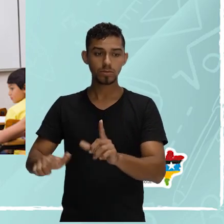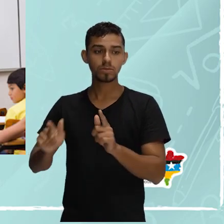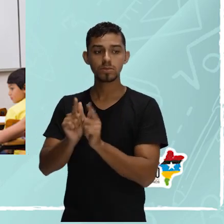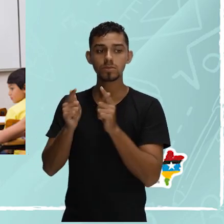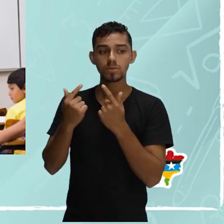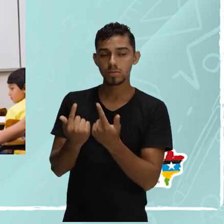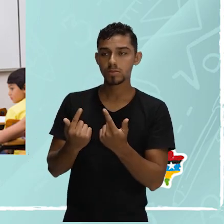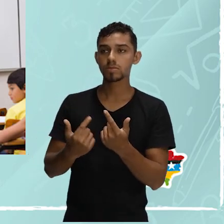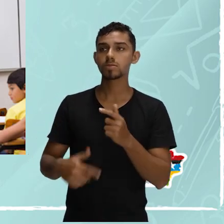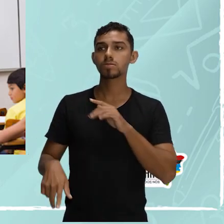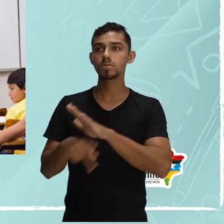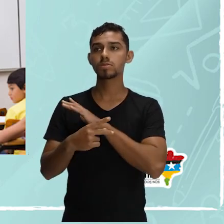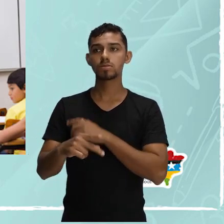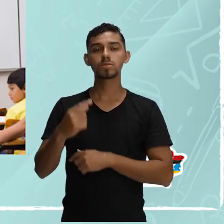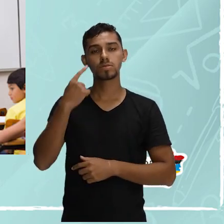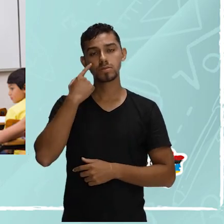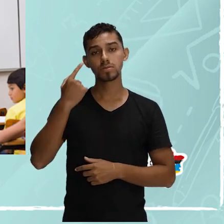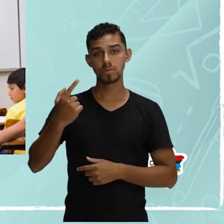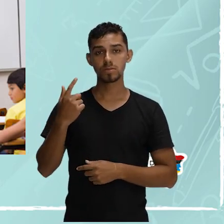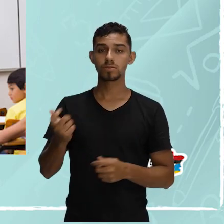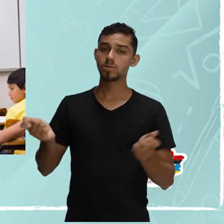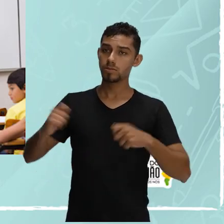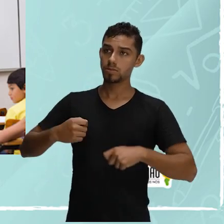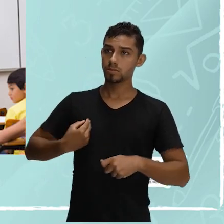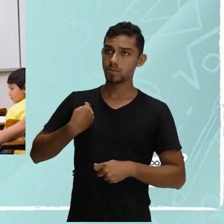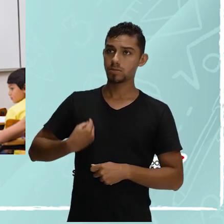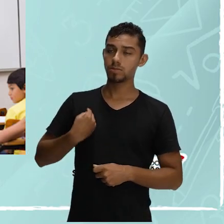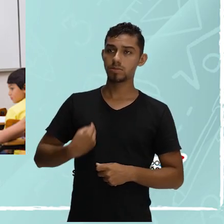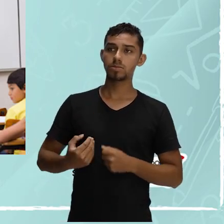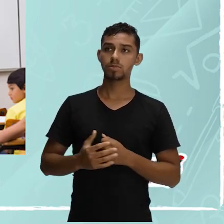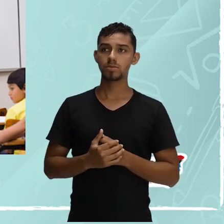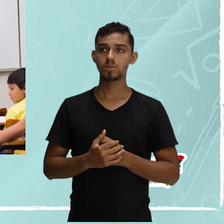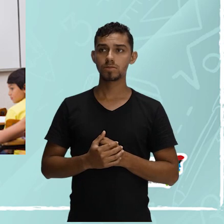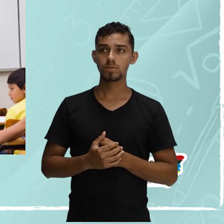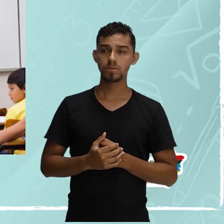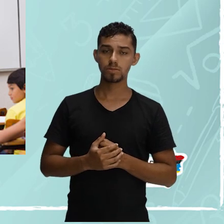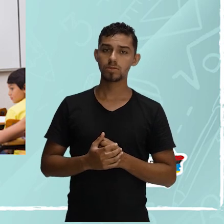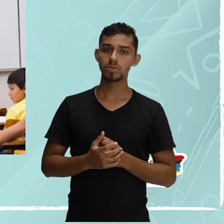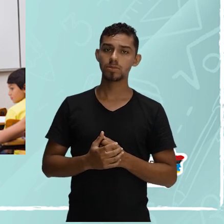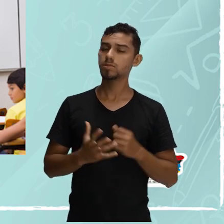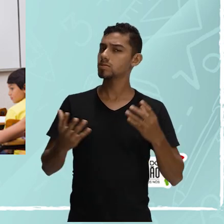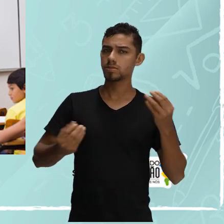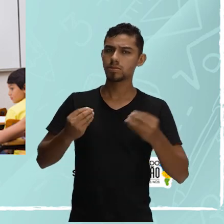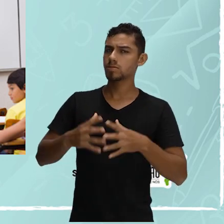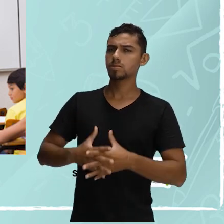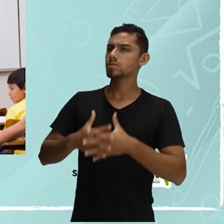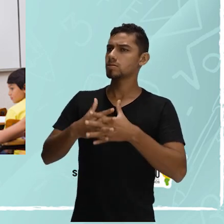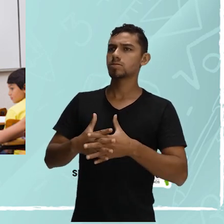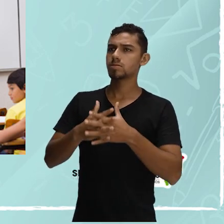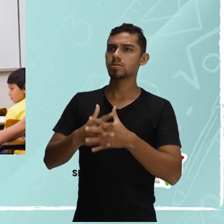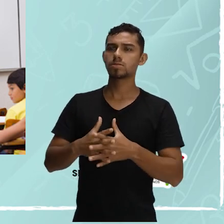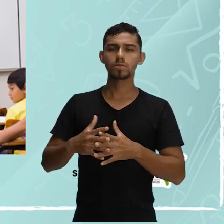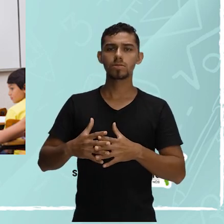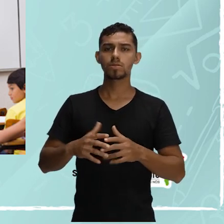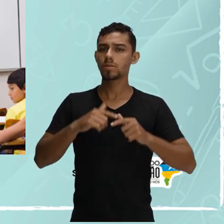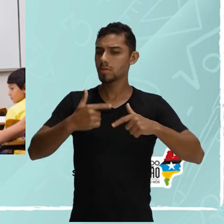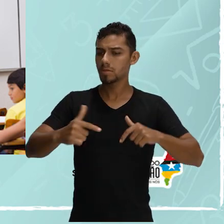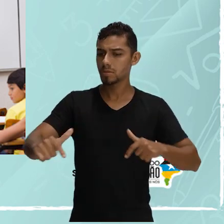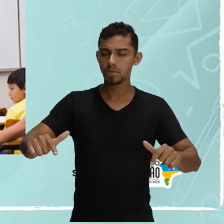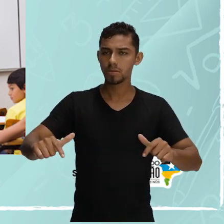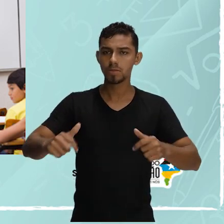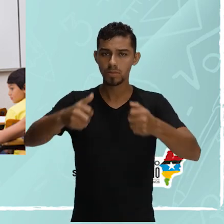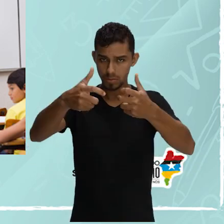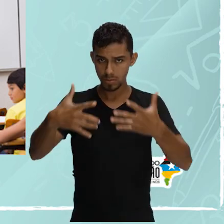que estão em determinada posição de status social. Professor, confundiu tudo, embaralhou. Não tem problema,